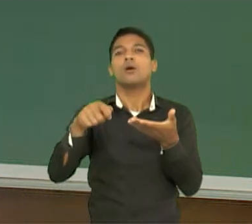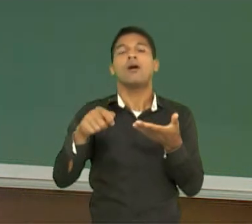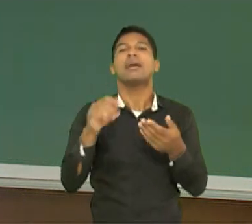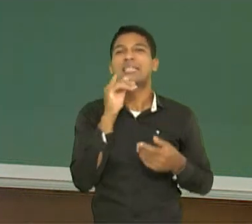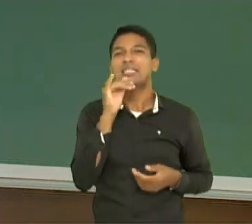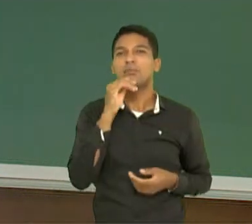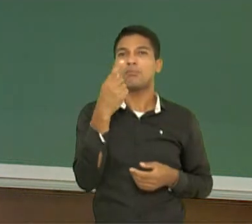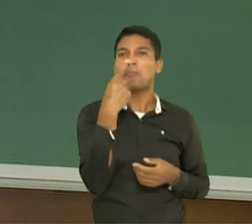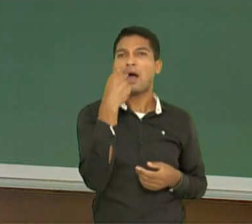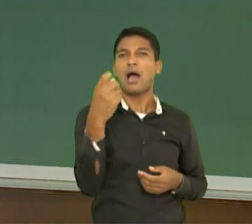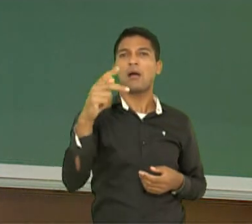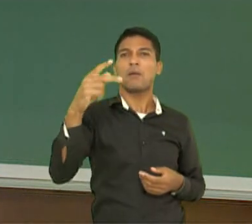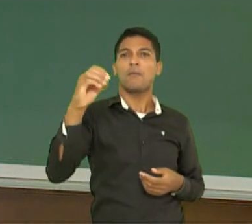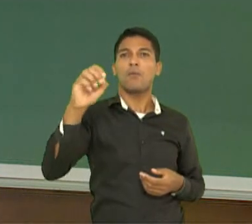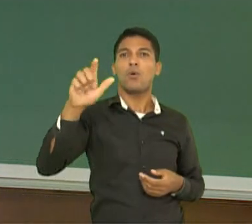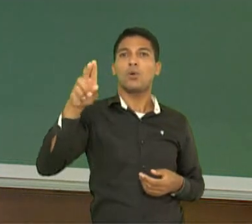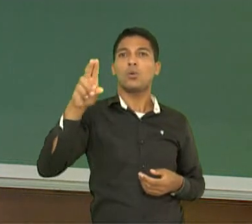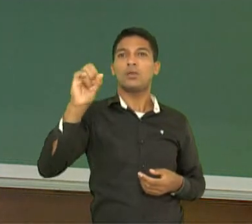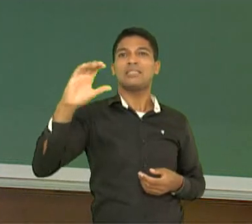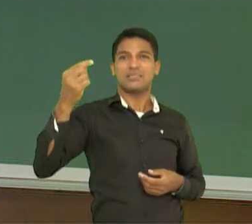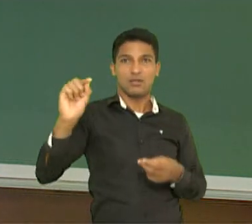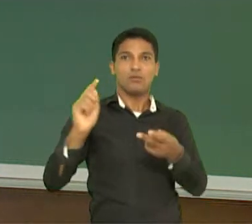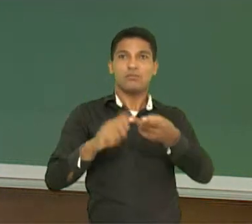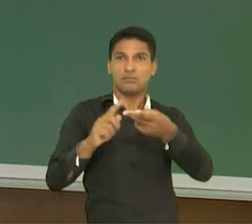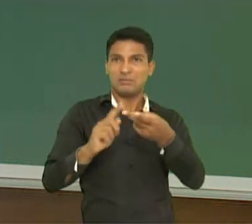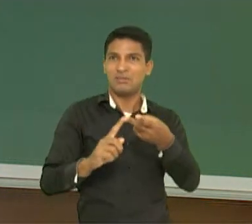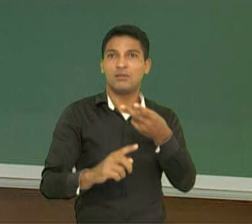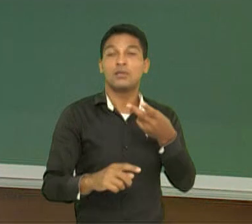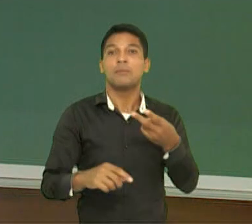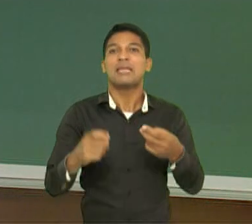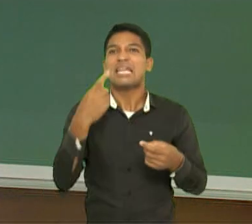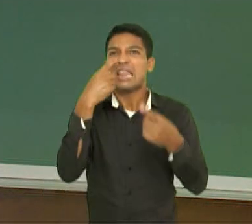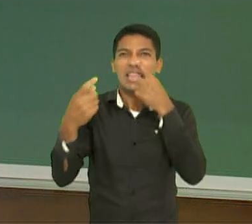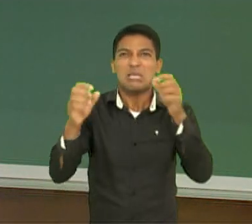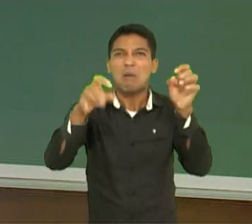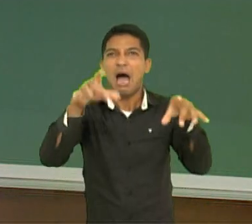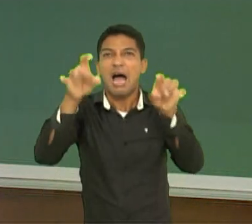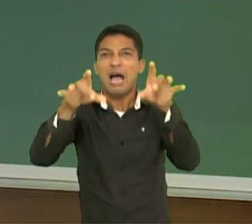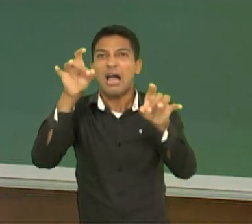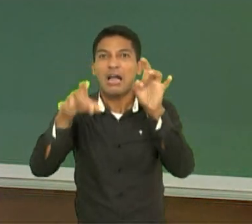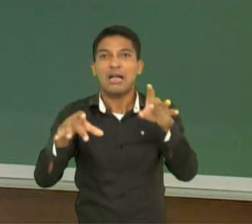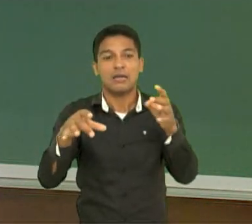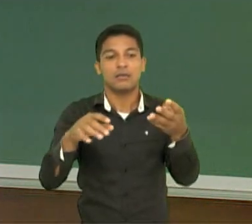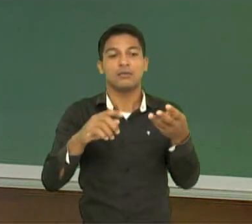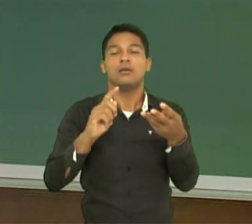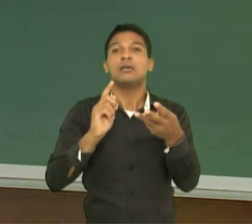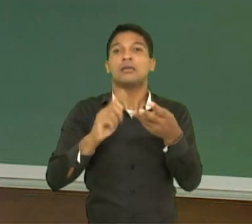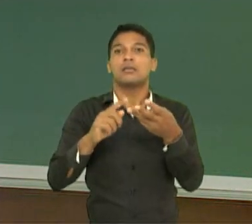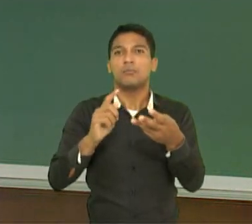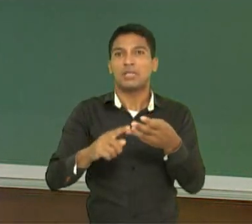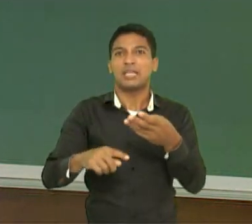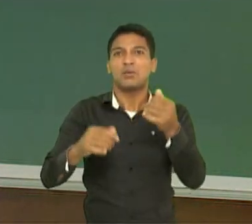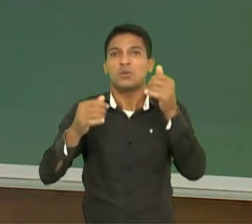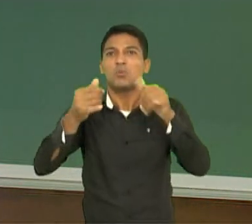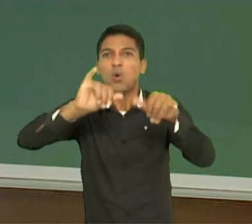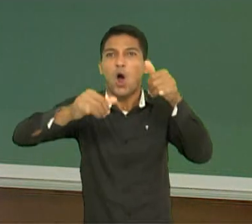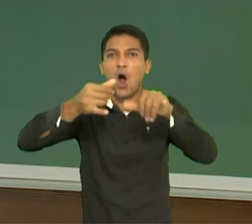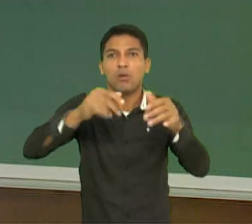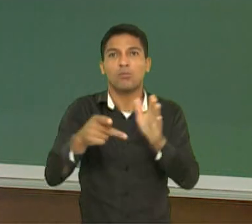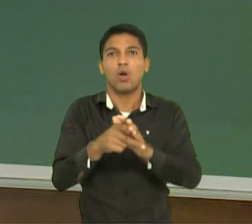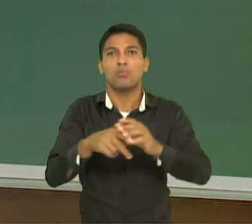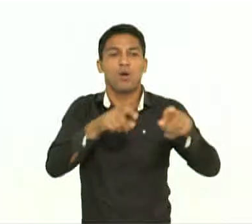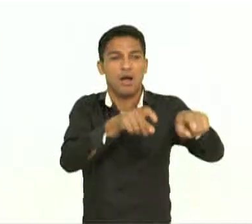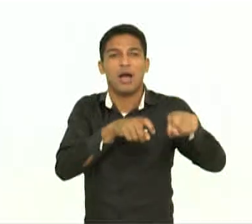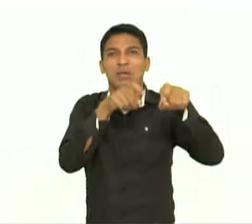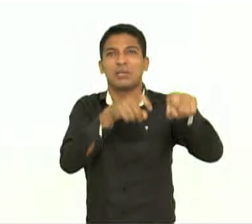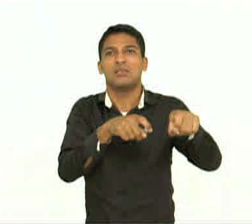a questão do tratamento de lixo, o desafio do uso excessivo de defensivos agrícolas, o problema da